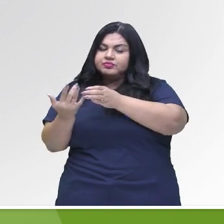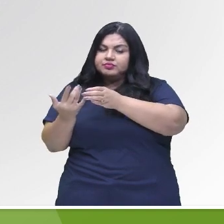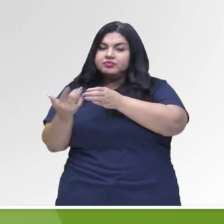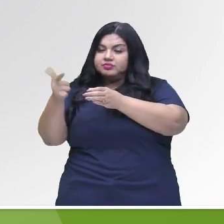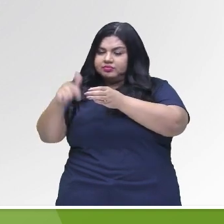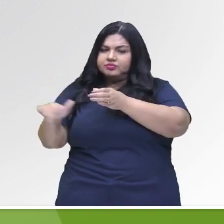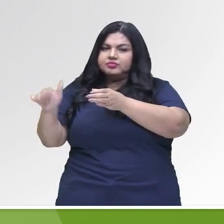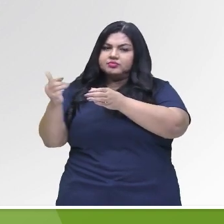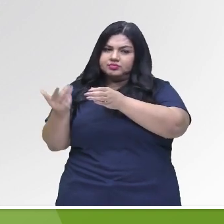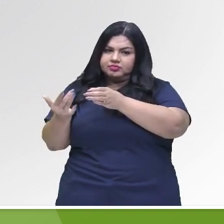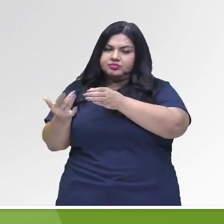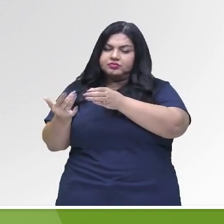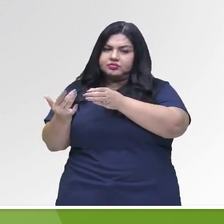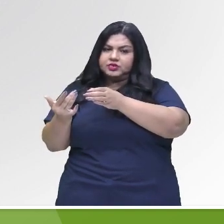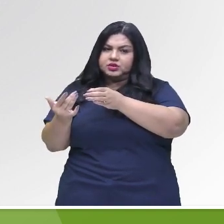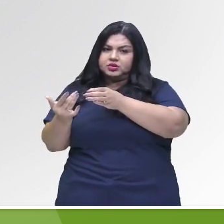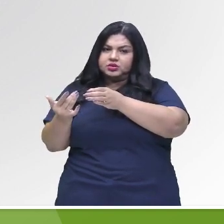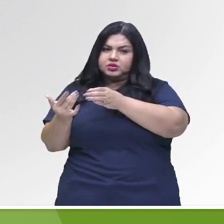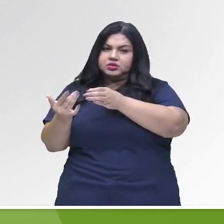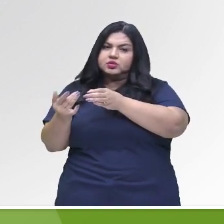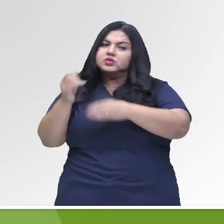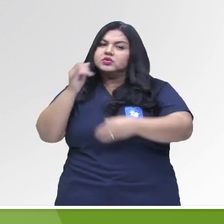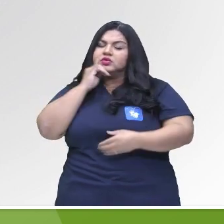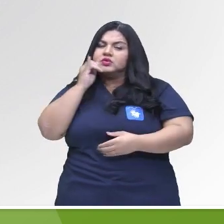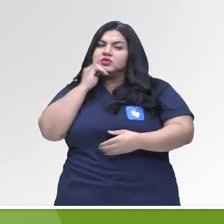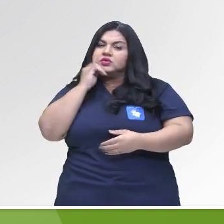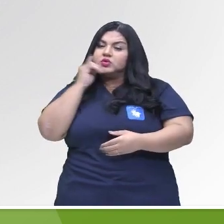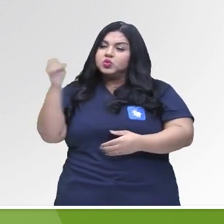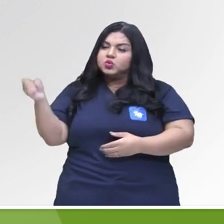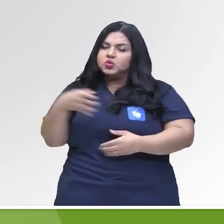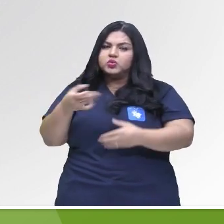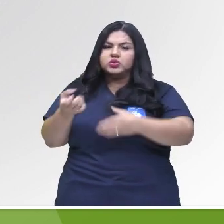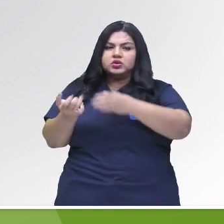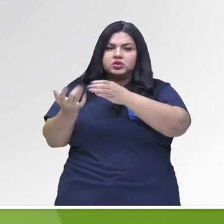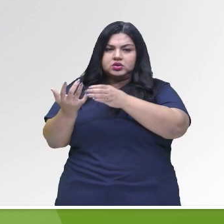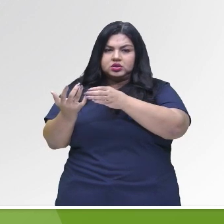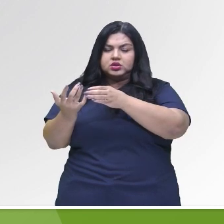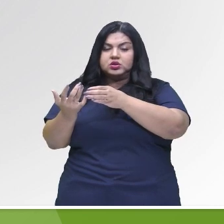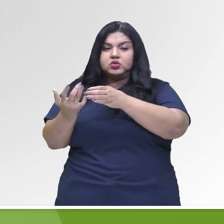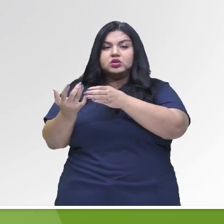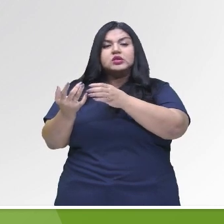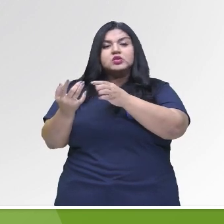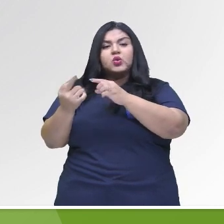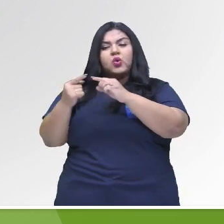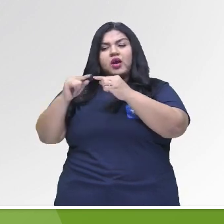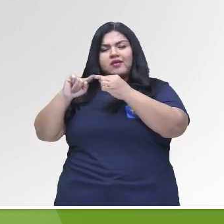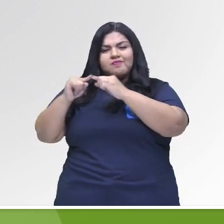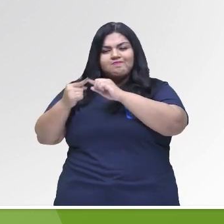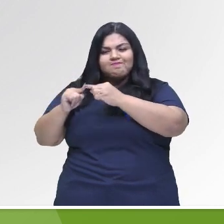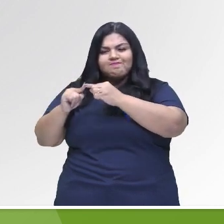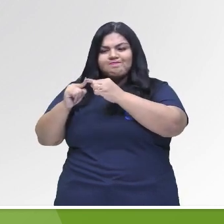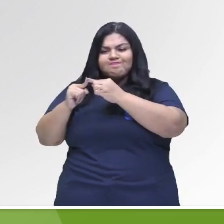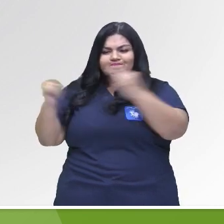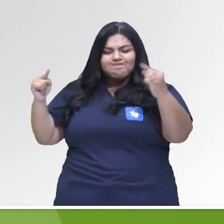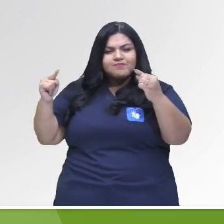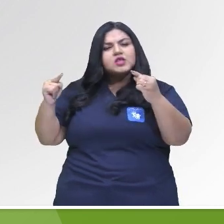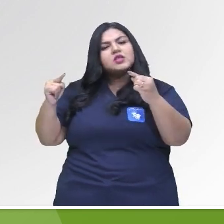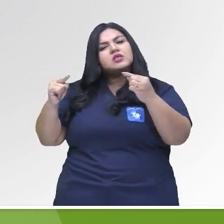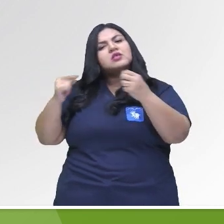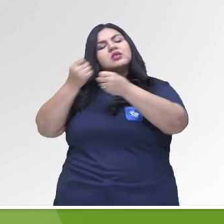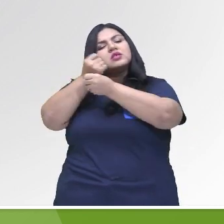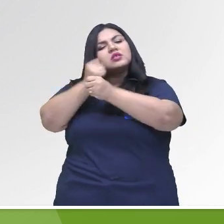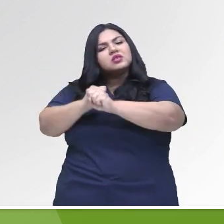aquecimento, então, se ele passar, por exemplo, por um novo aquecimento, as suas ligações serão rompidas. E aí, por esse